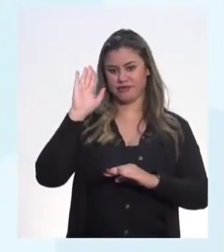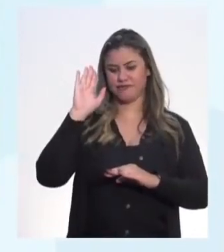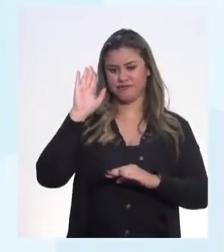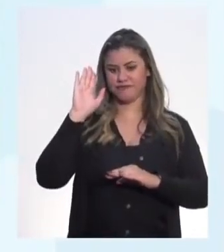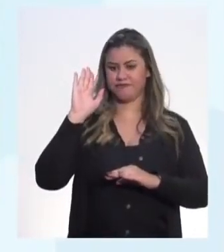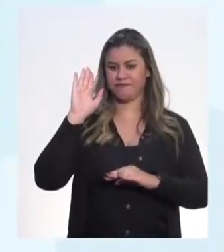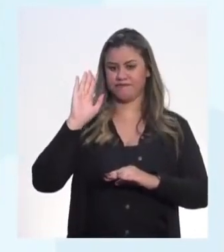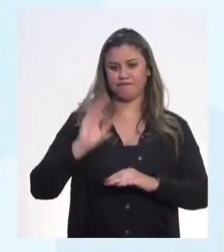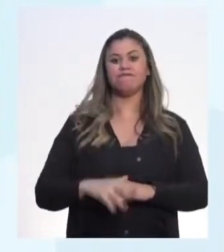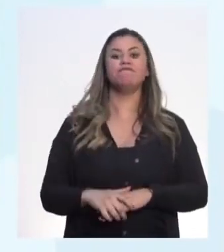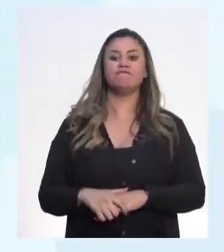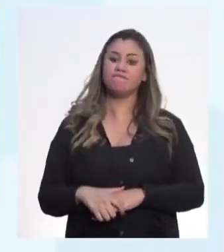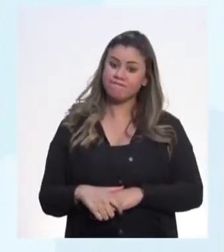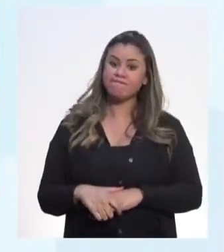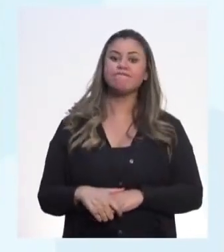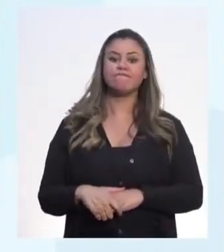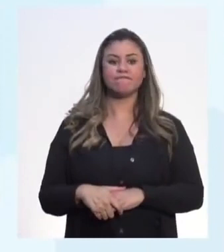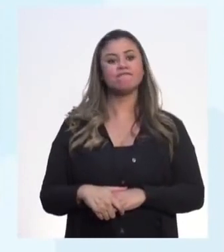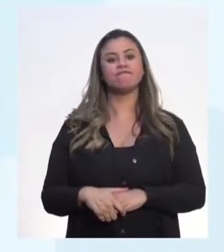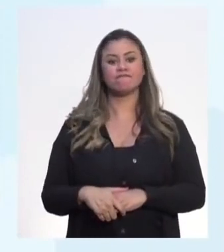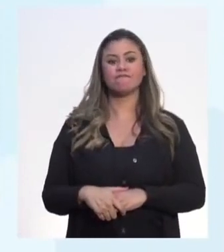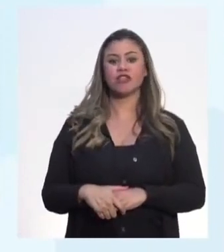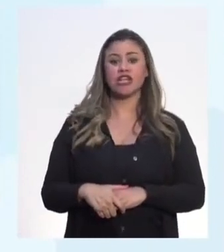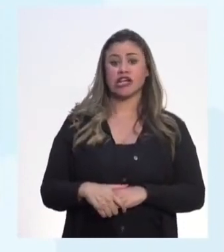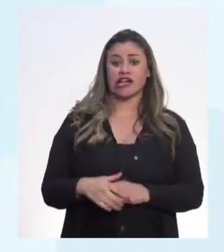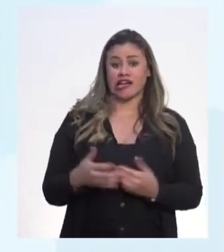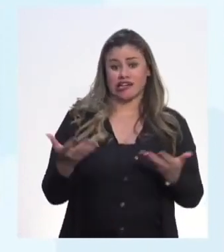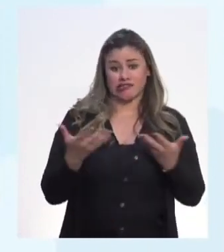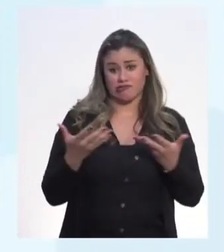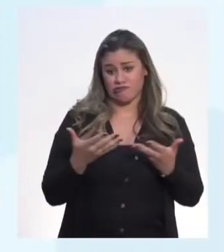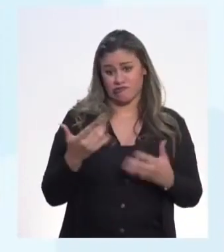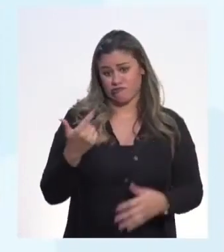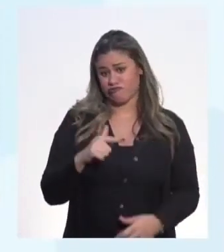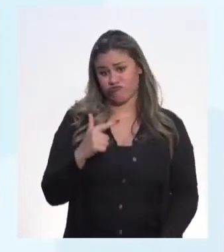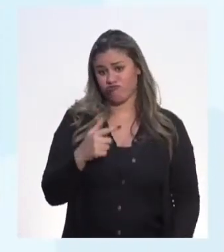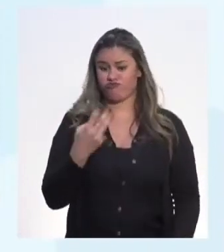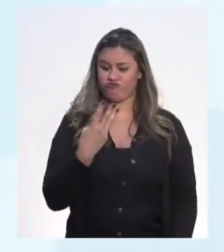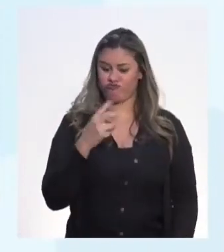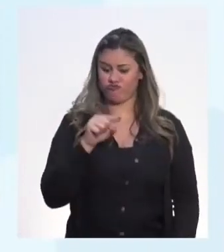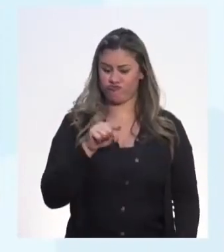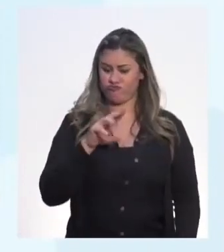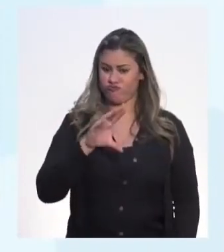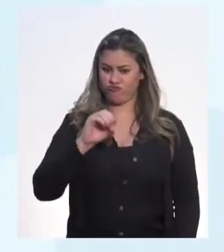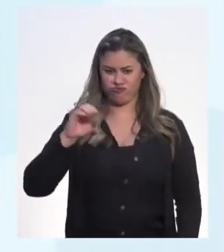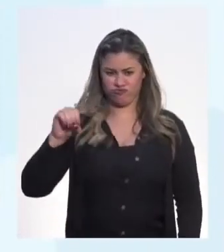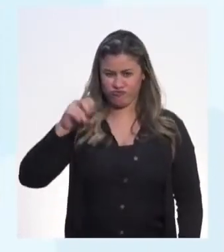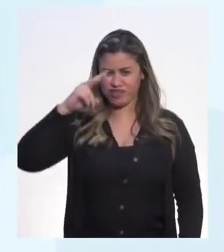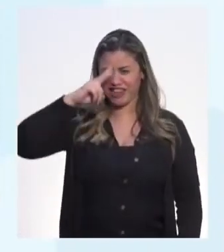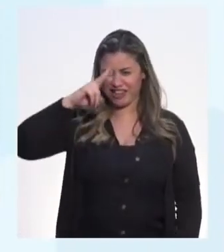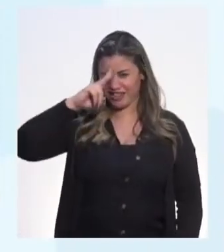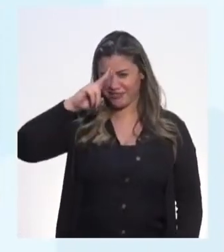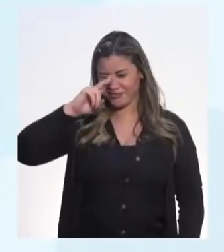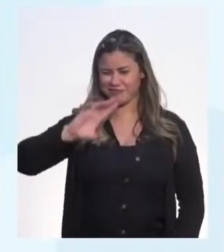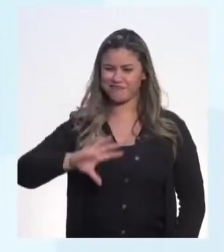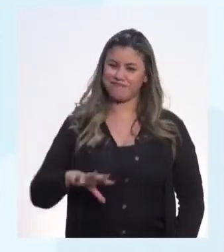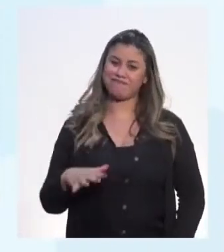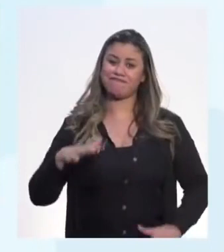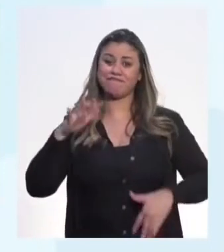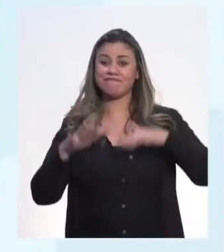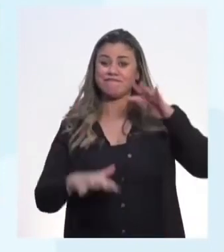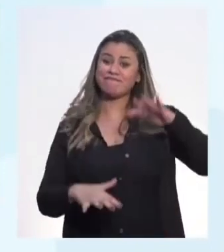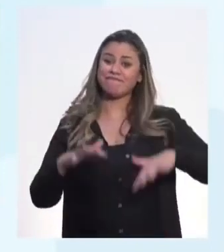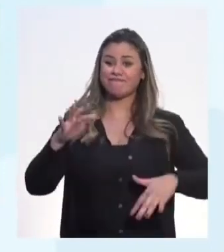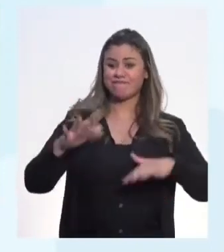à vista como eu não tenho os 3.500 reais né para poder comprar minha televisão lembra que a gente conversou Nem